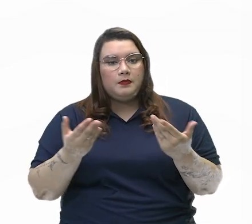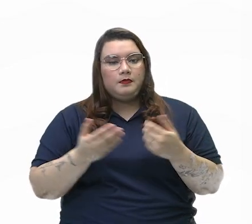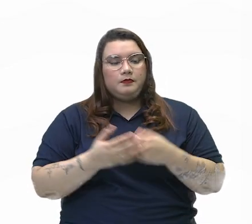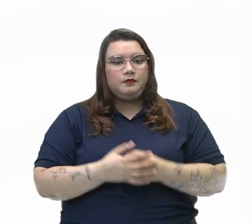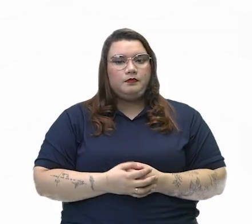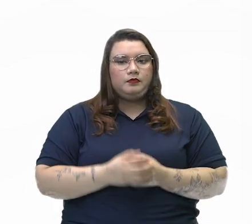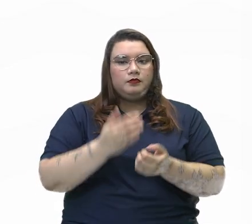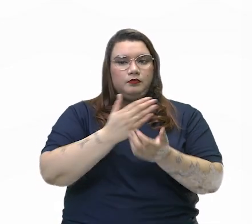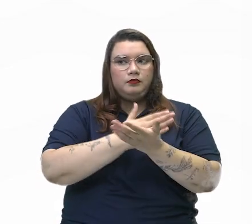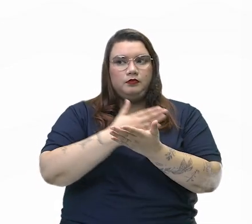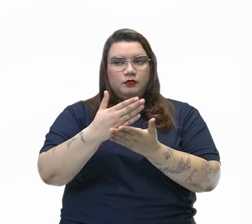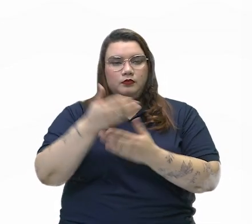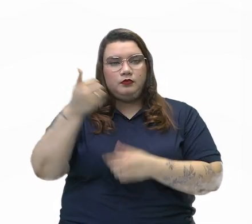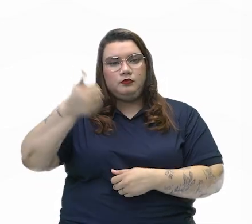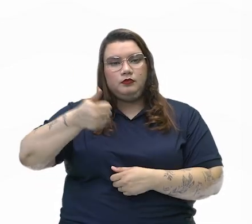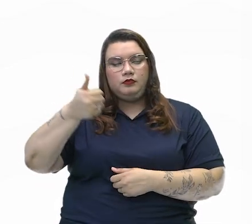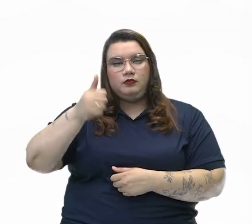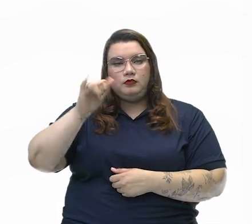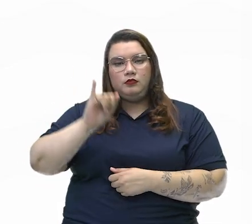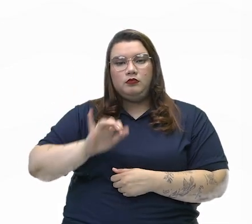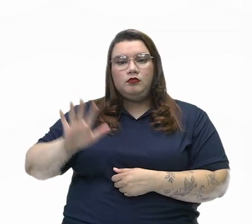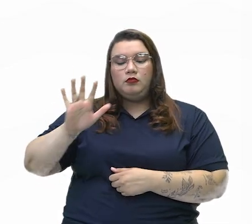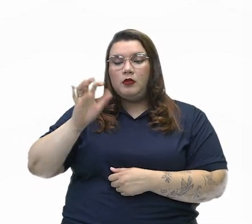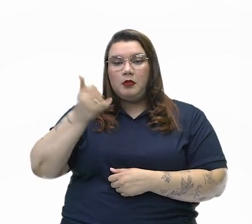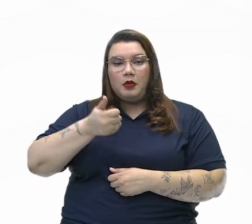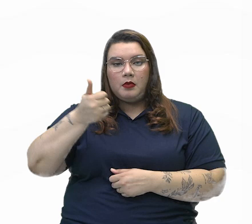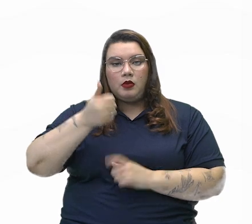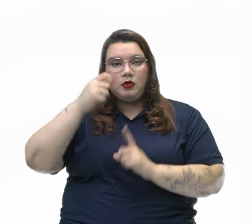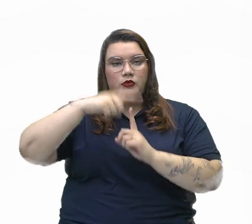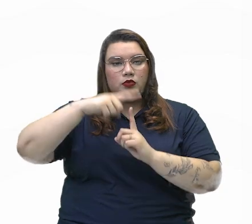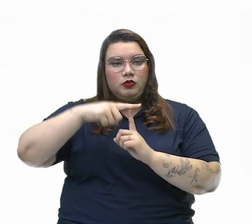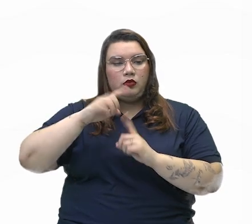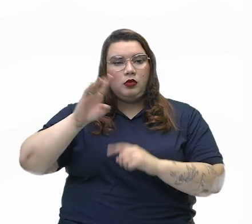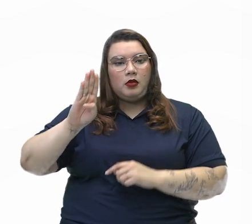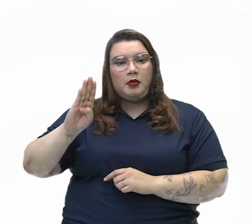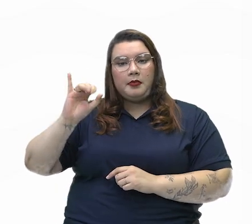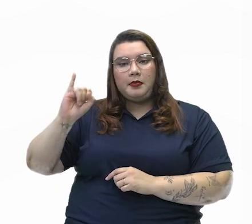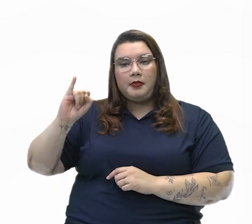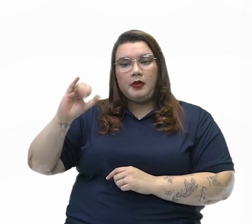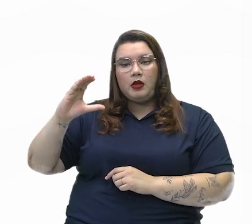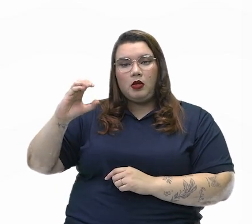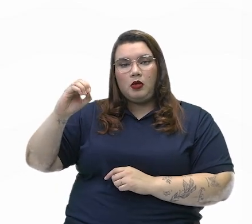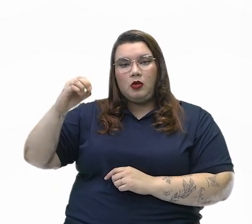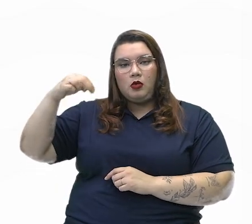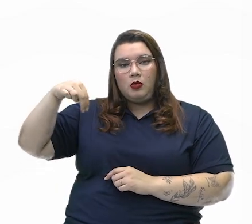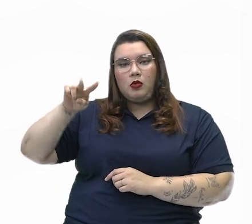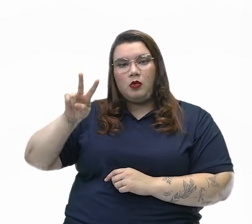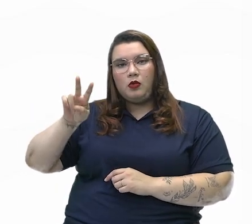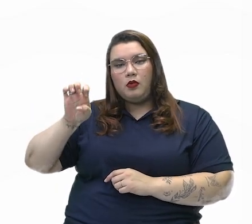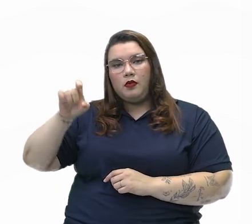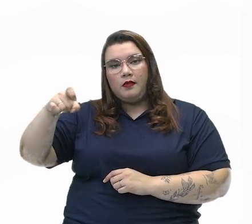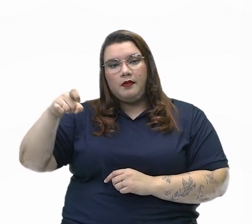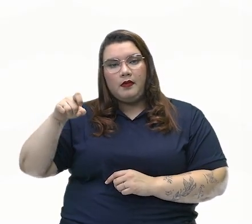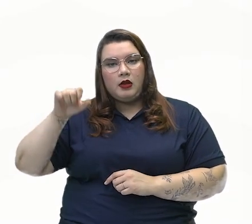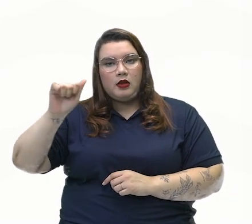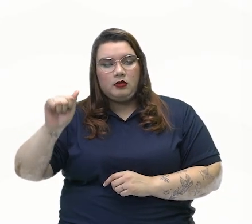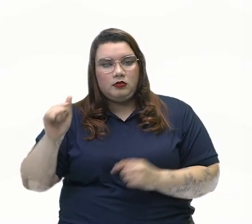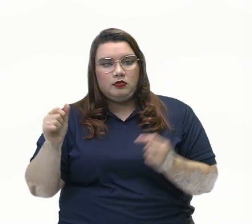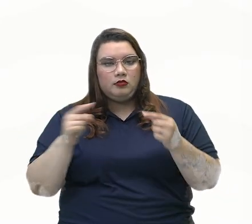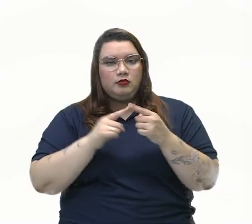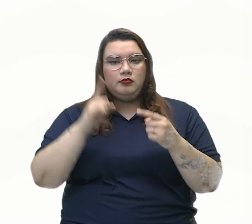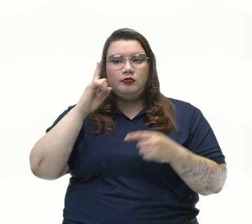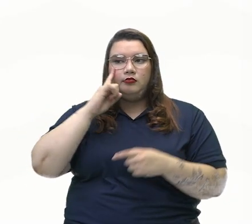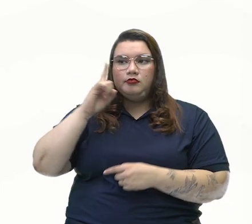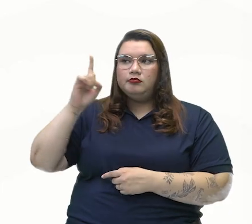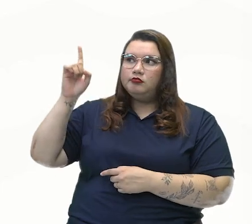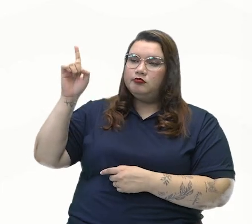sendo elas, vamos começar aqui com a primeira, que é chamada de lente biconvexa. Aí está,